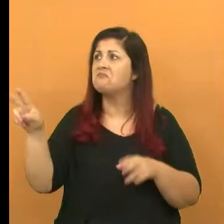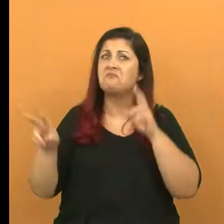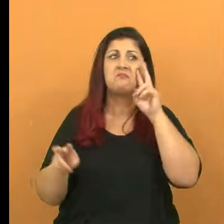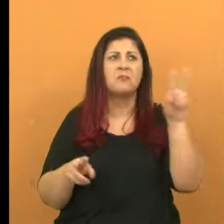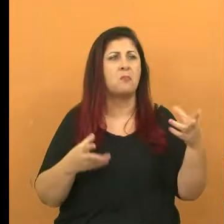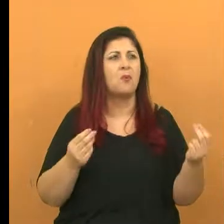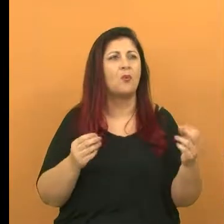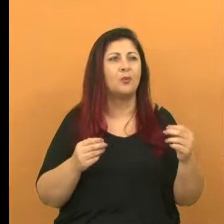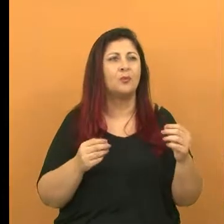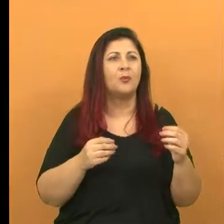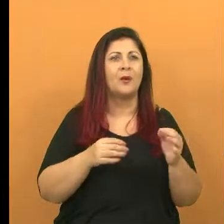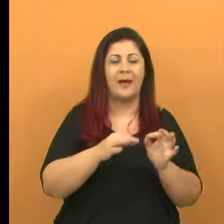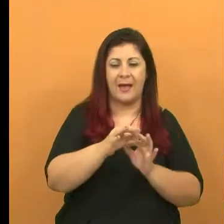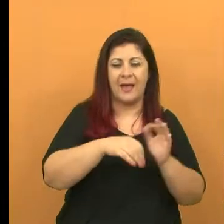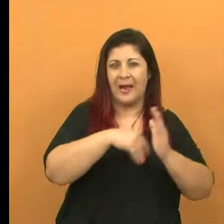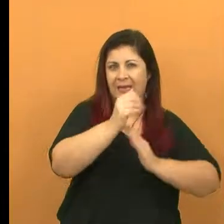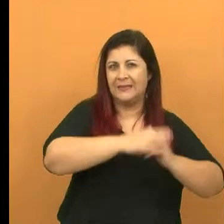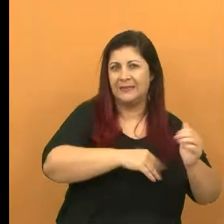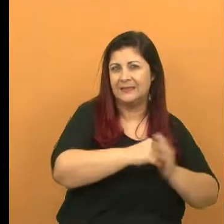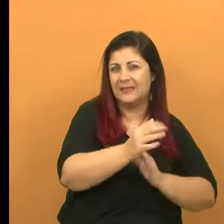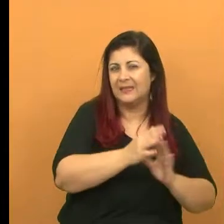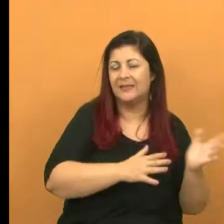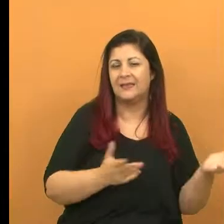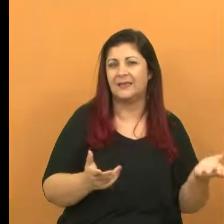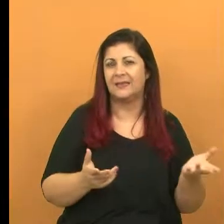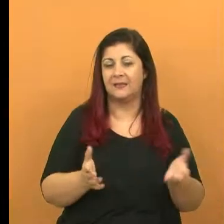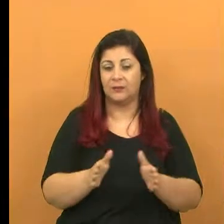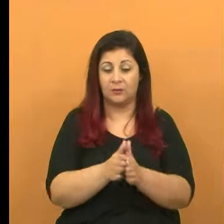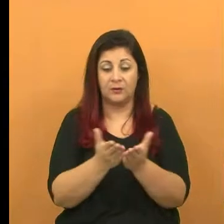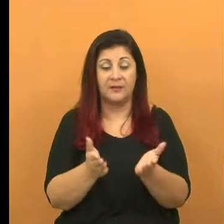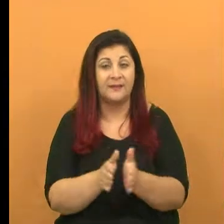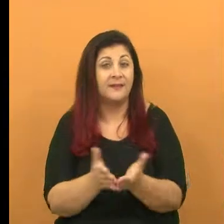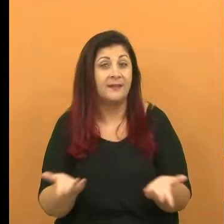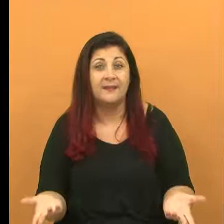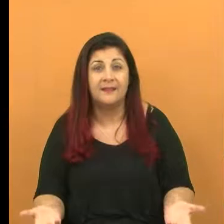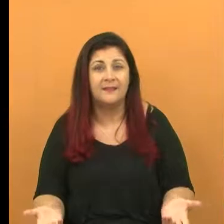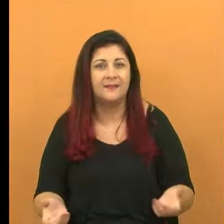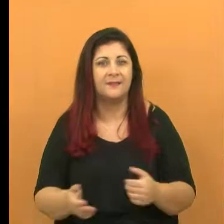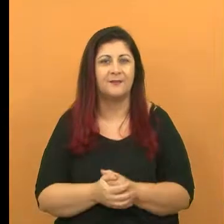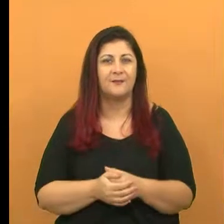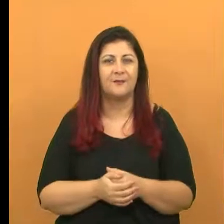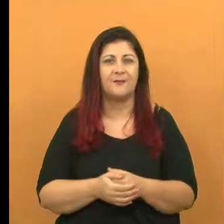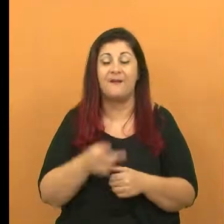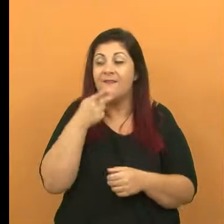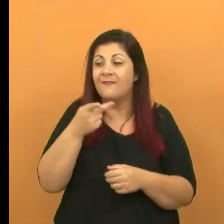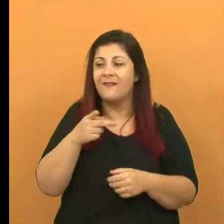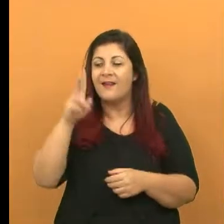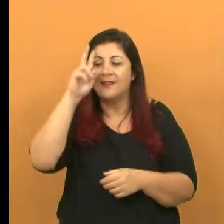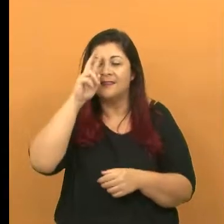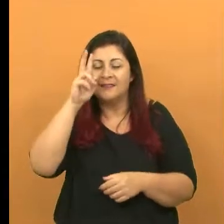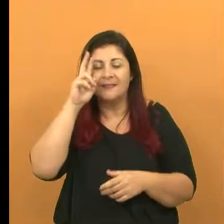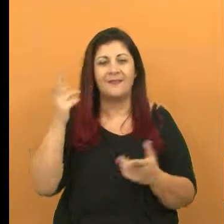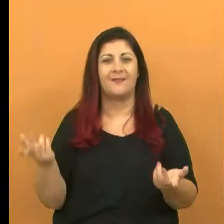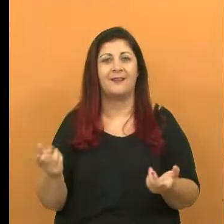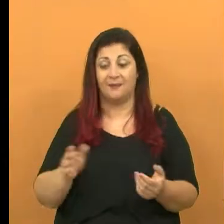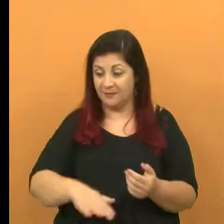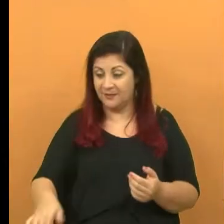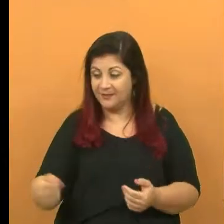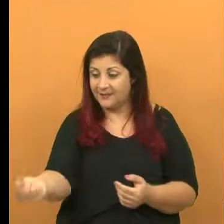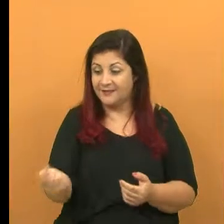feira de artesanato, a prática de levar livros, de fazer a contação de história com aquelas crianças que